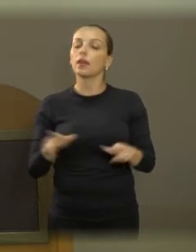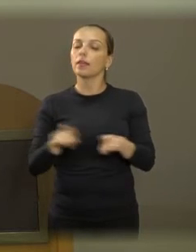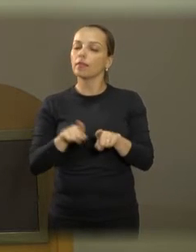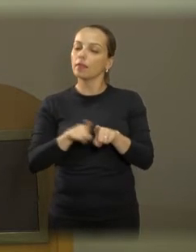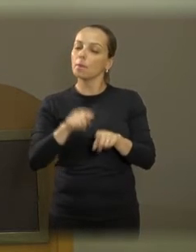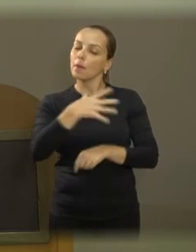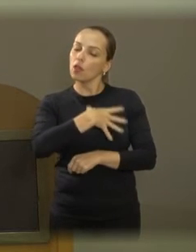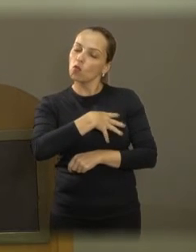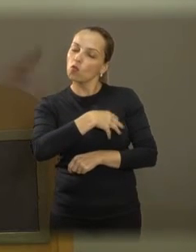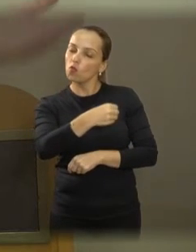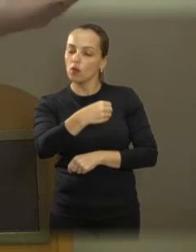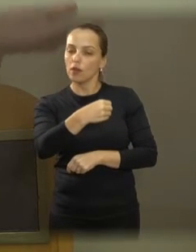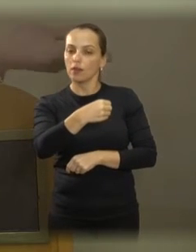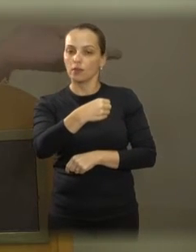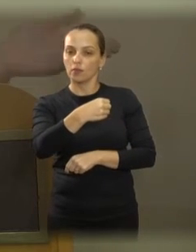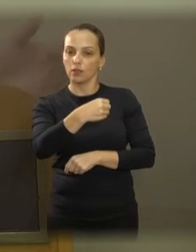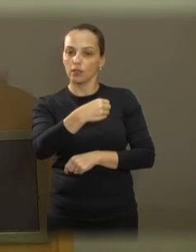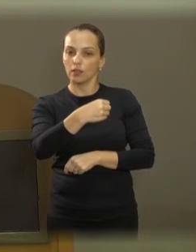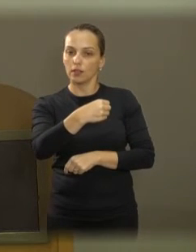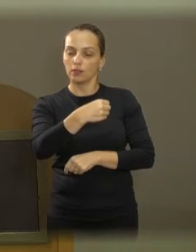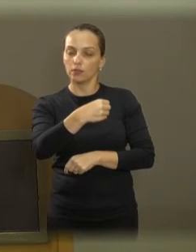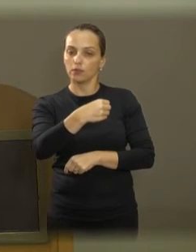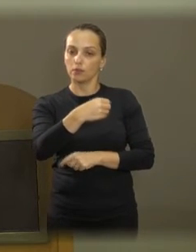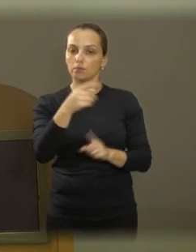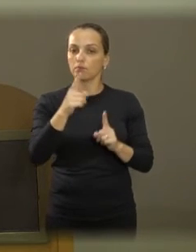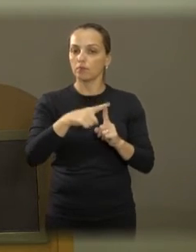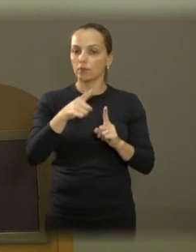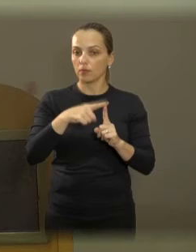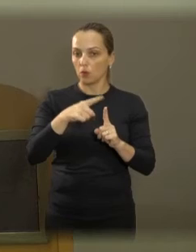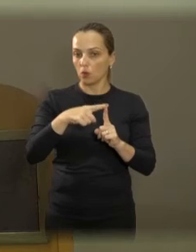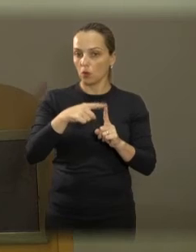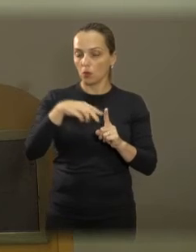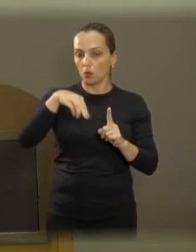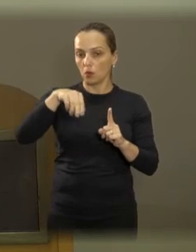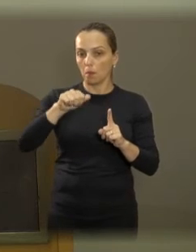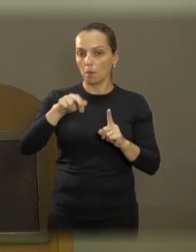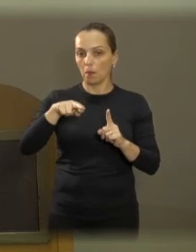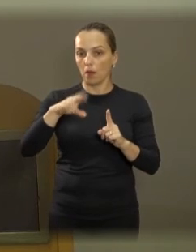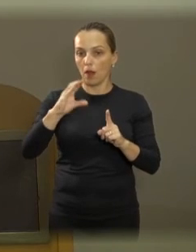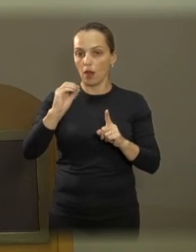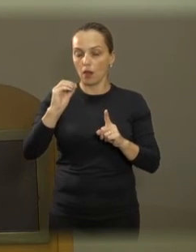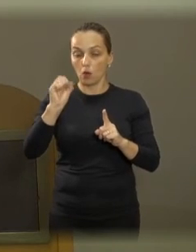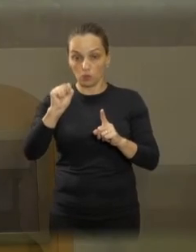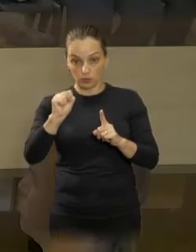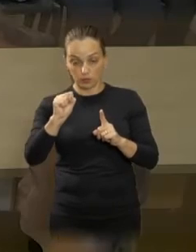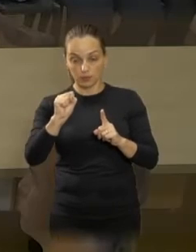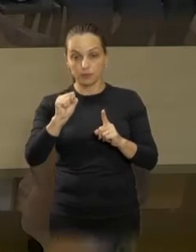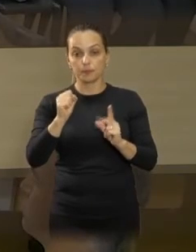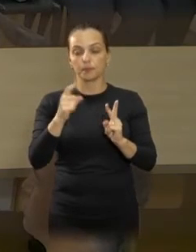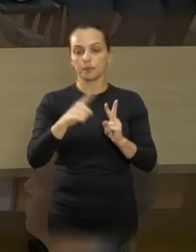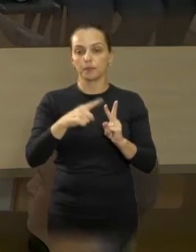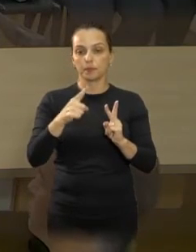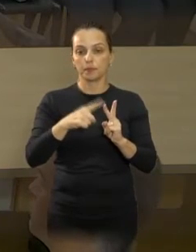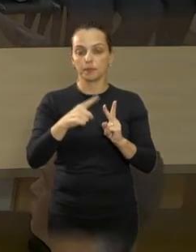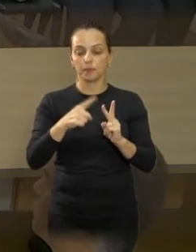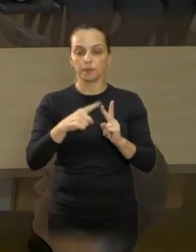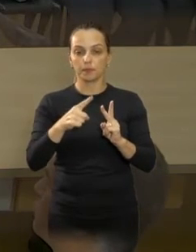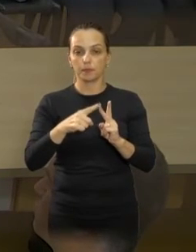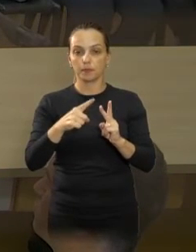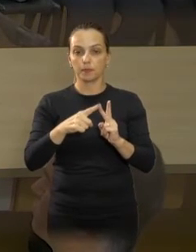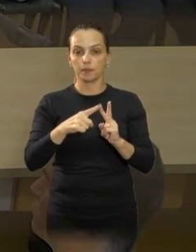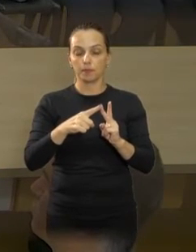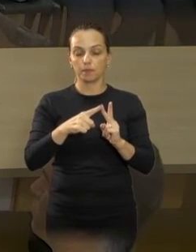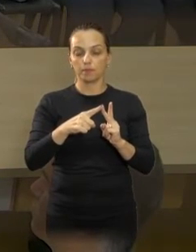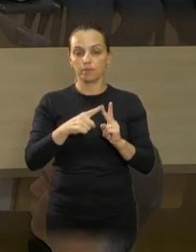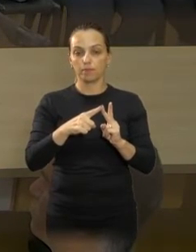filhos, né? Temos aqui o Marquinho, que é farmacêutico, né, Marquinho? Parabéns. E